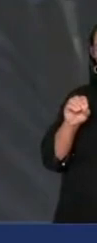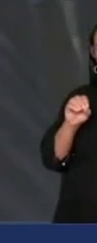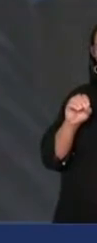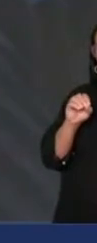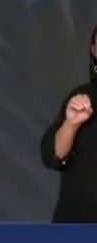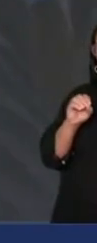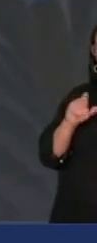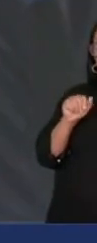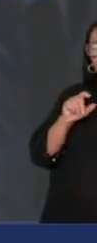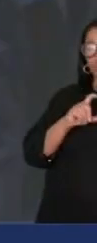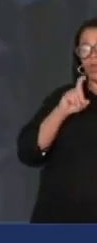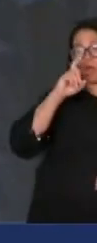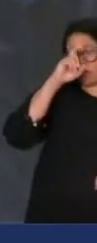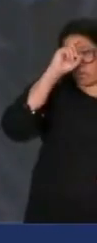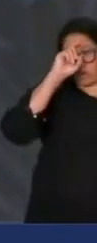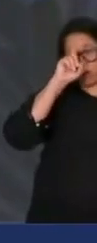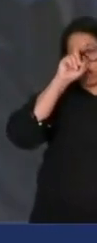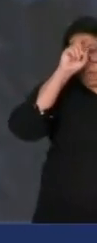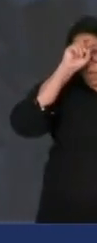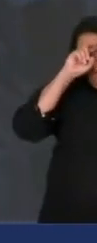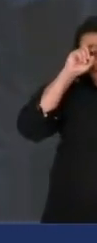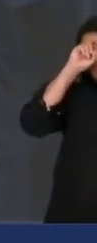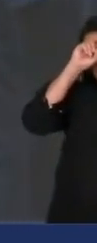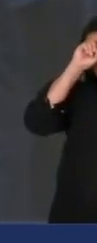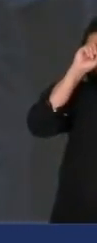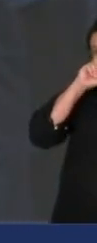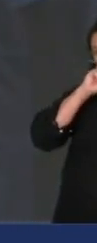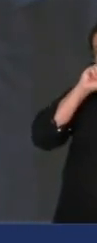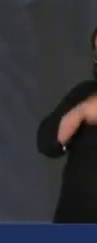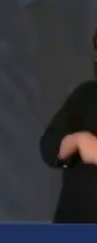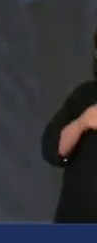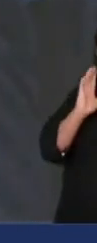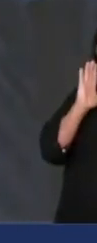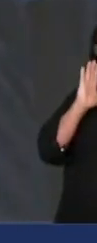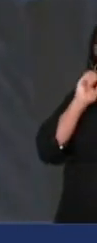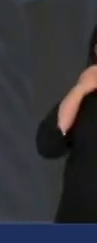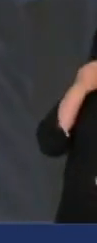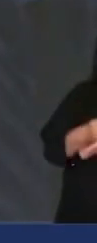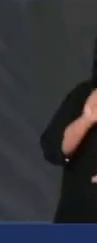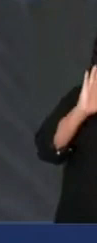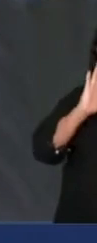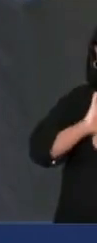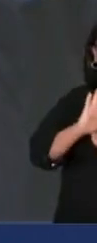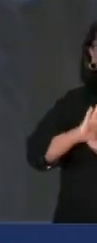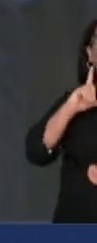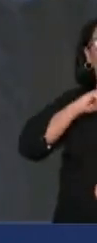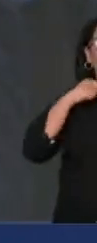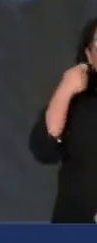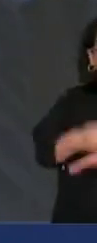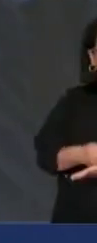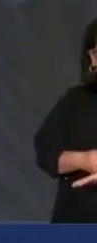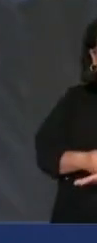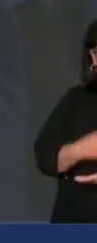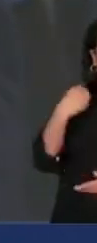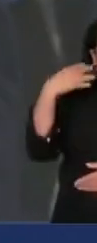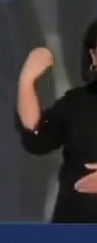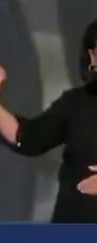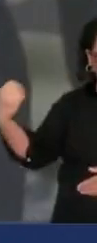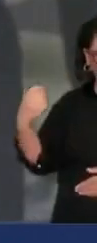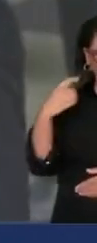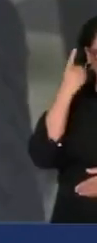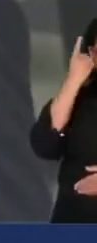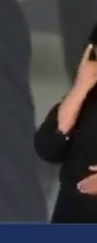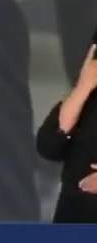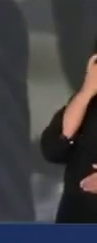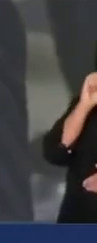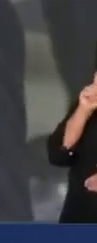ido para o Catar em missão oficial paga pela Câmara. Em relação à pergunta sobre a missão oficial, o